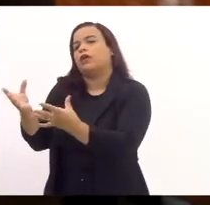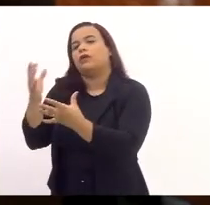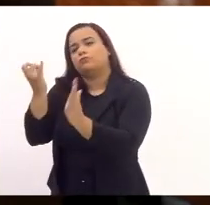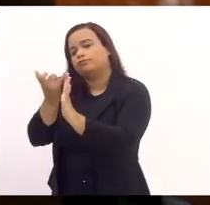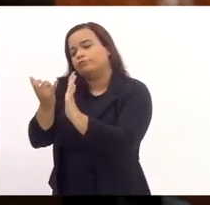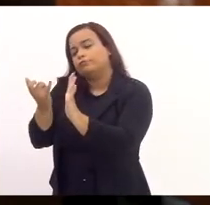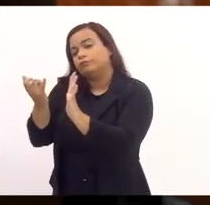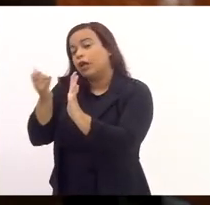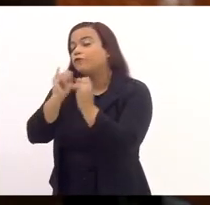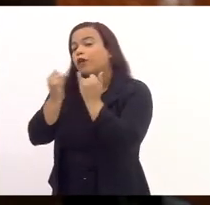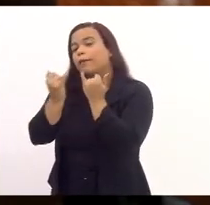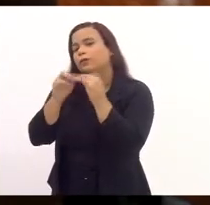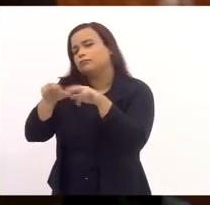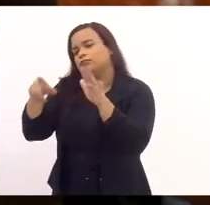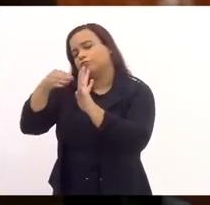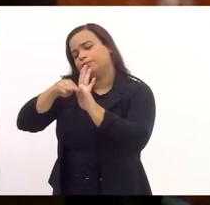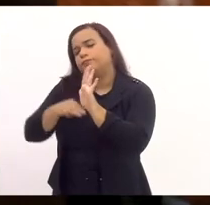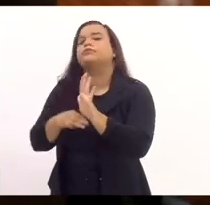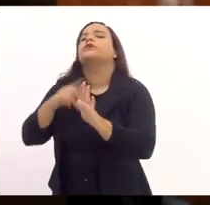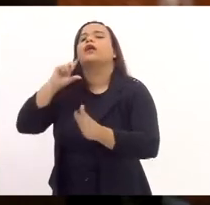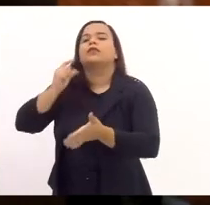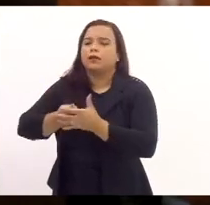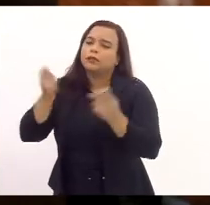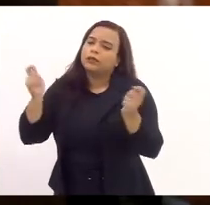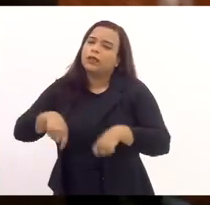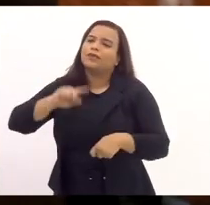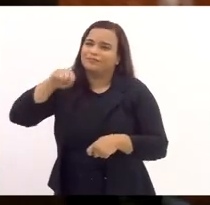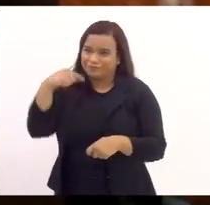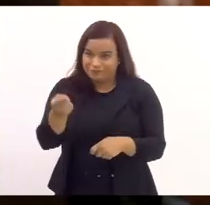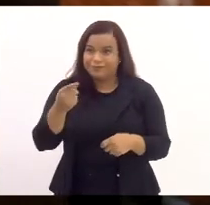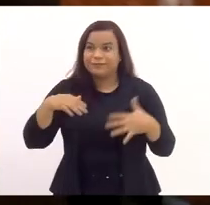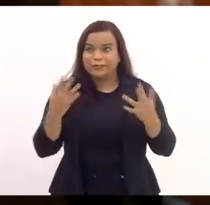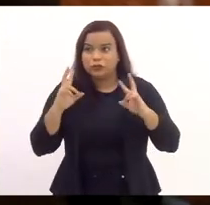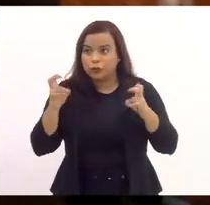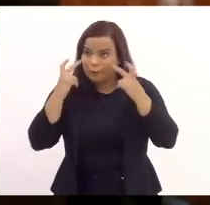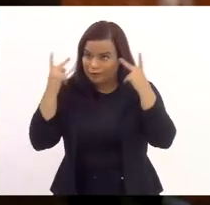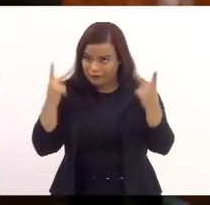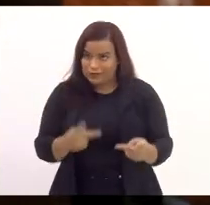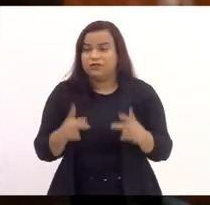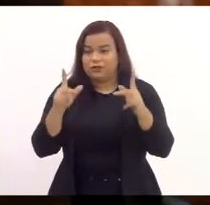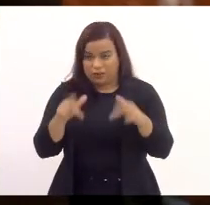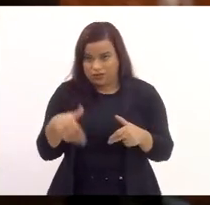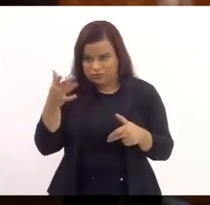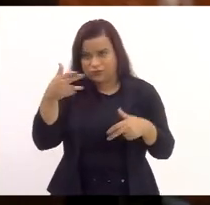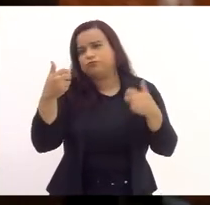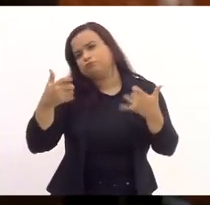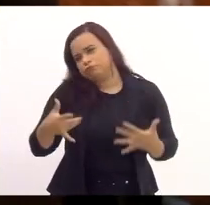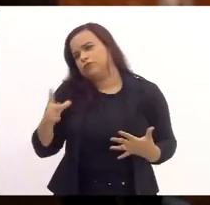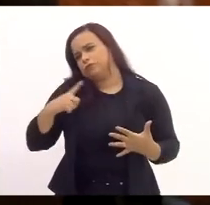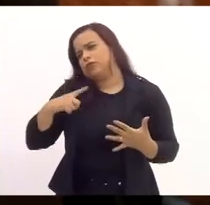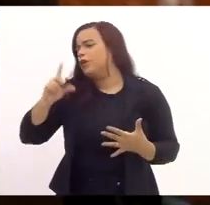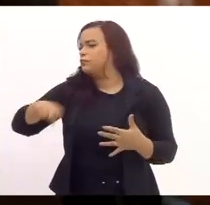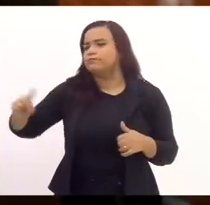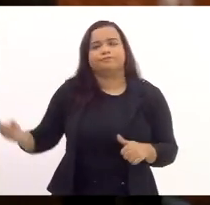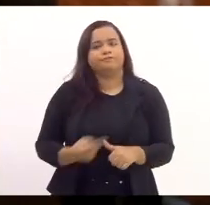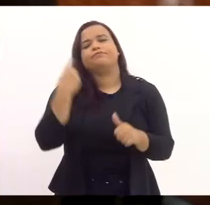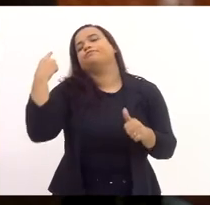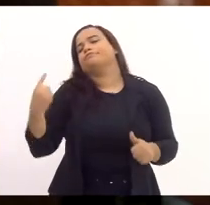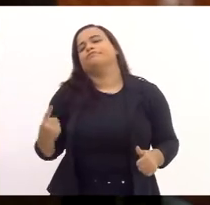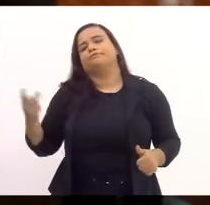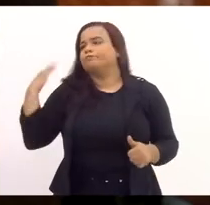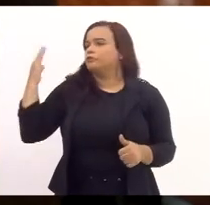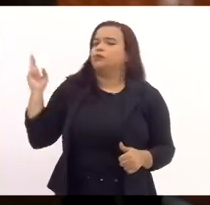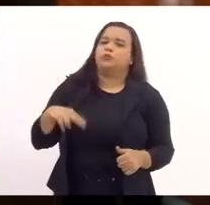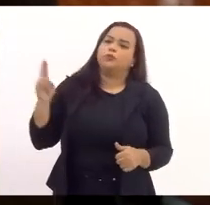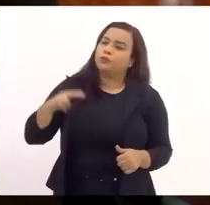decisão. Agora, em relação a esta visita, esse tipo de visita específica, como foi feita, é a primeira vez que a gente faz. Mas